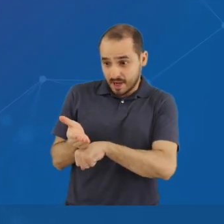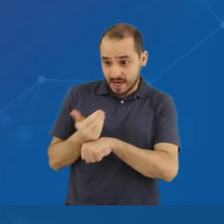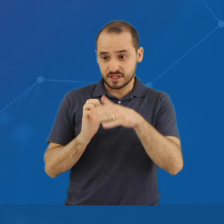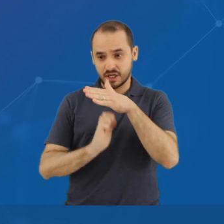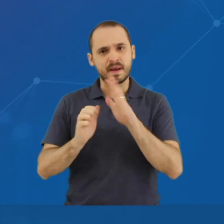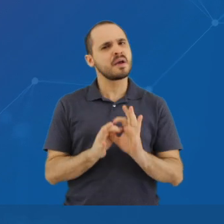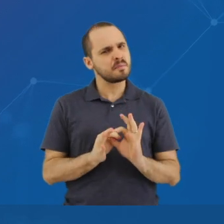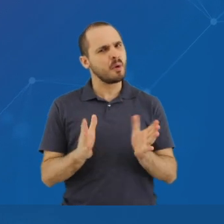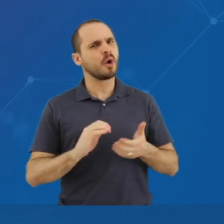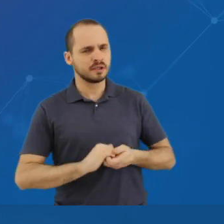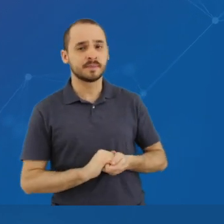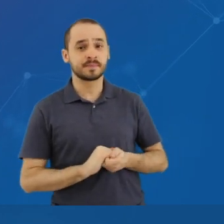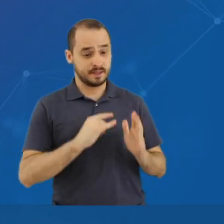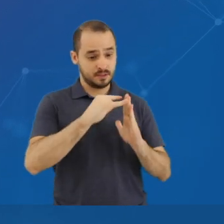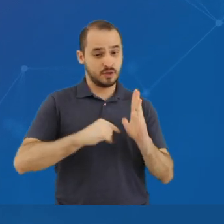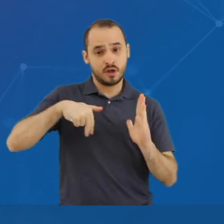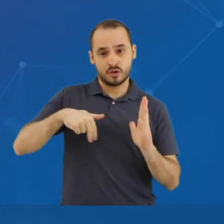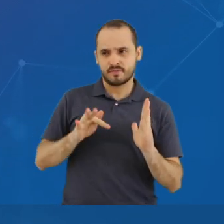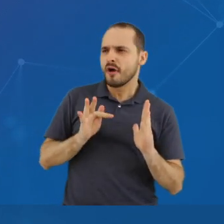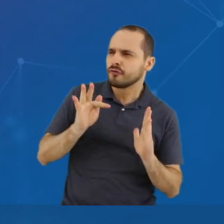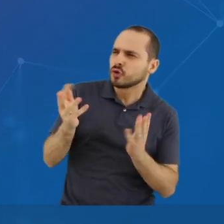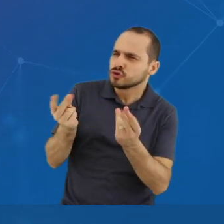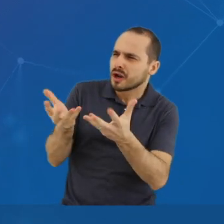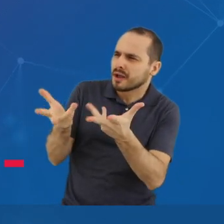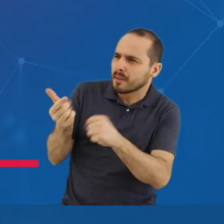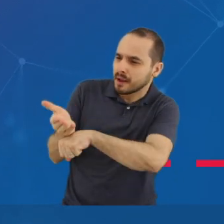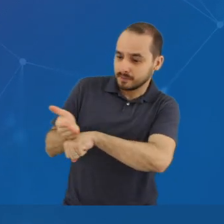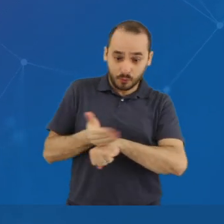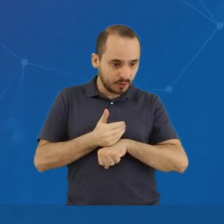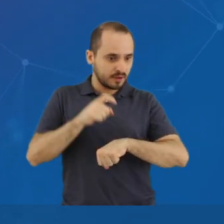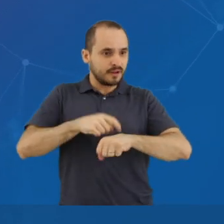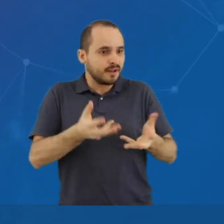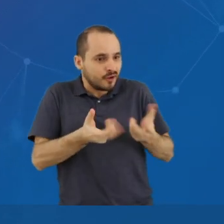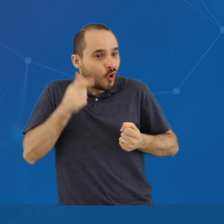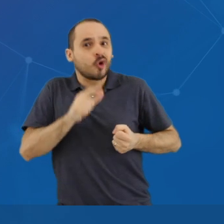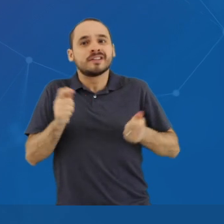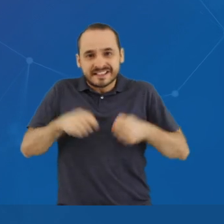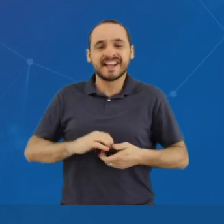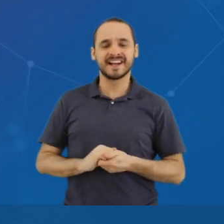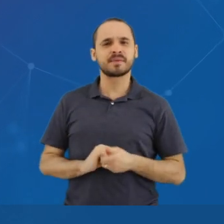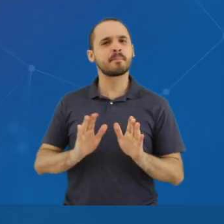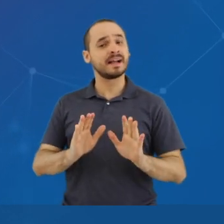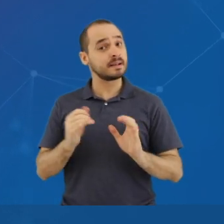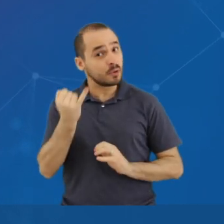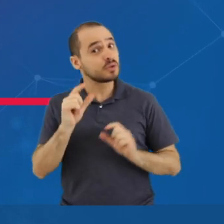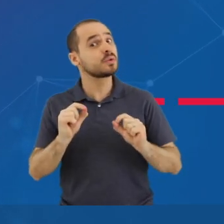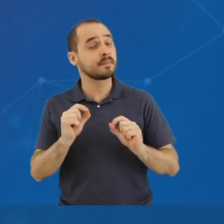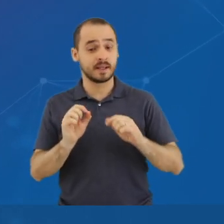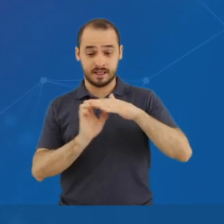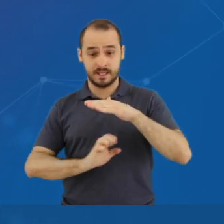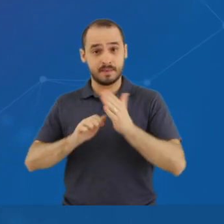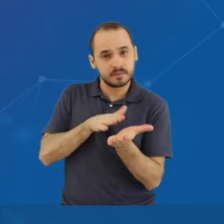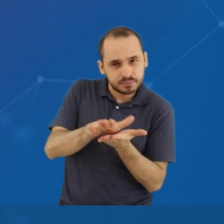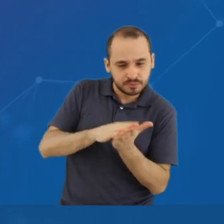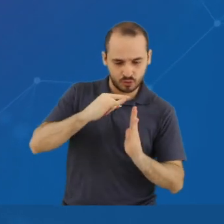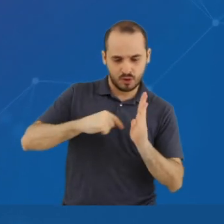Antecipação a fornecedores. Uma solução de crédito para você antecipar os valores de notas fiscais a receber. Ah, as empresas que